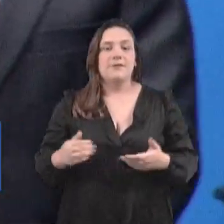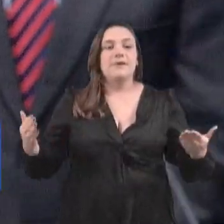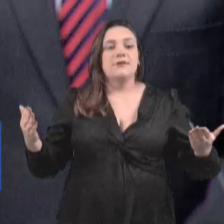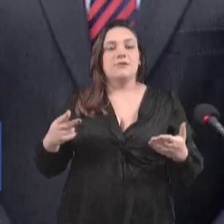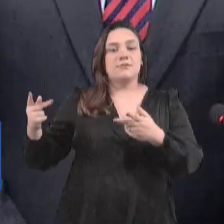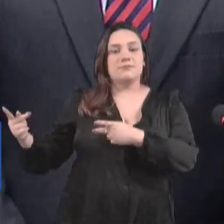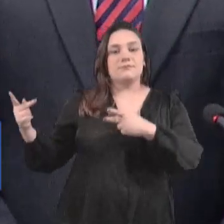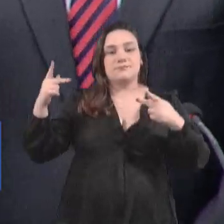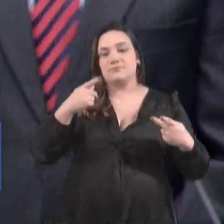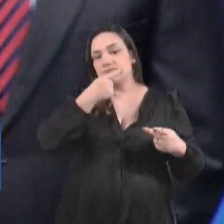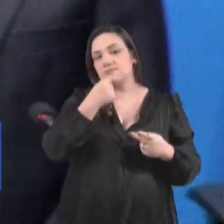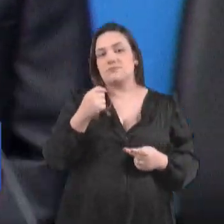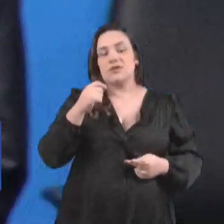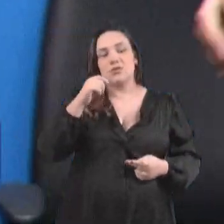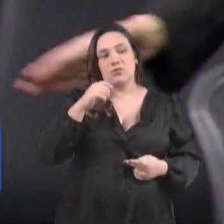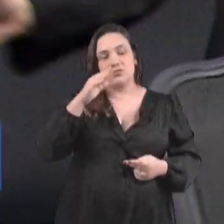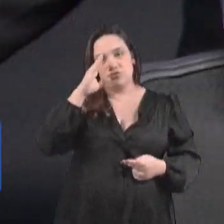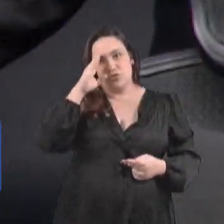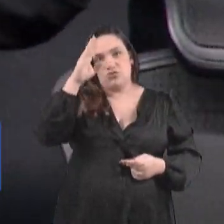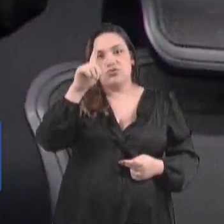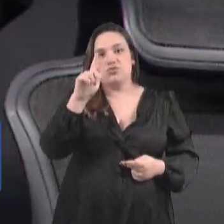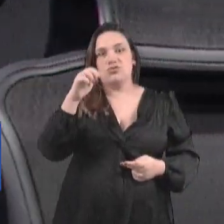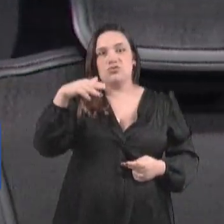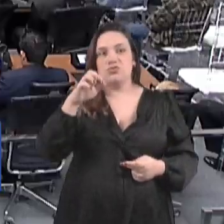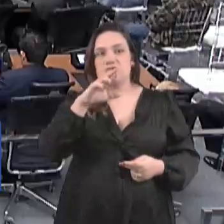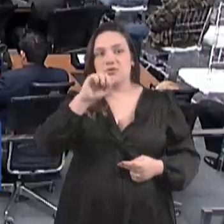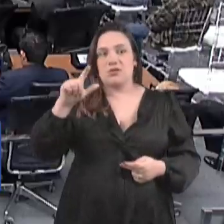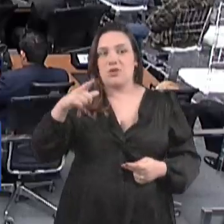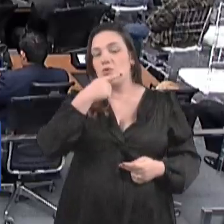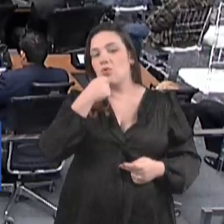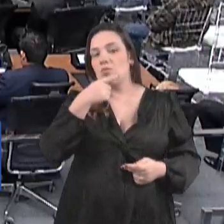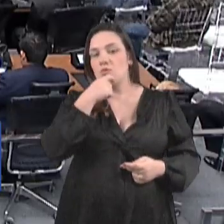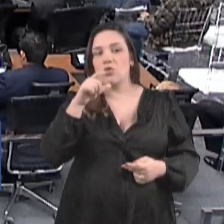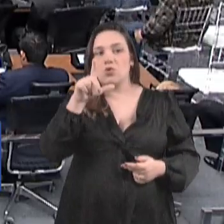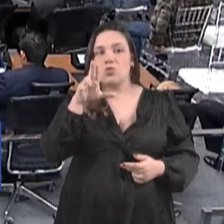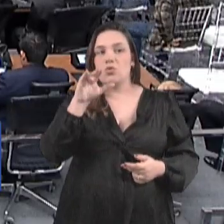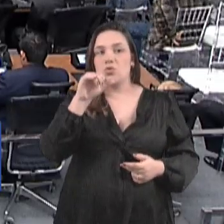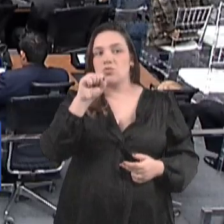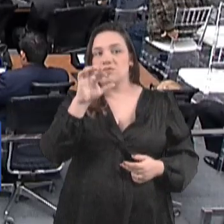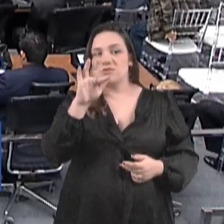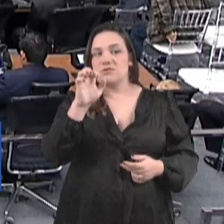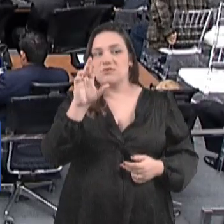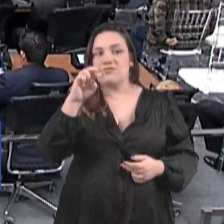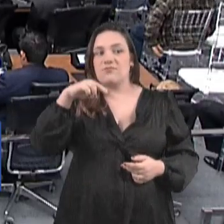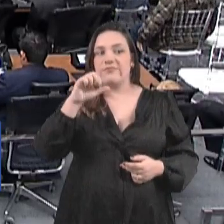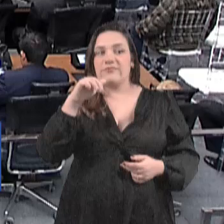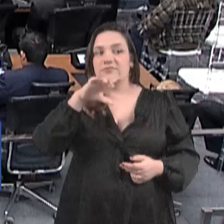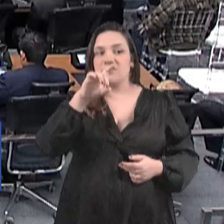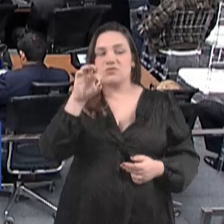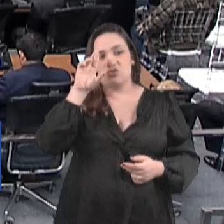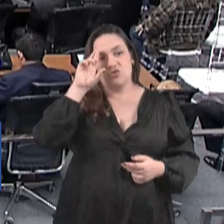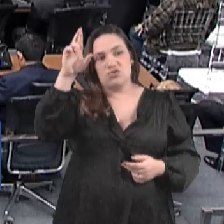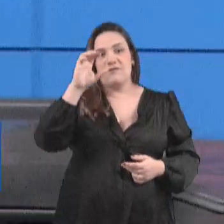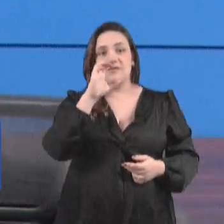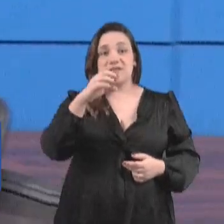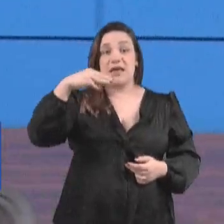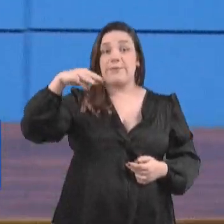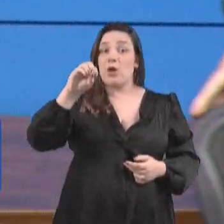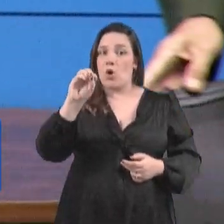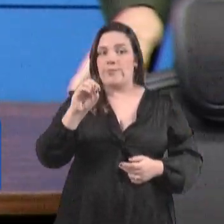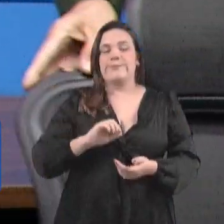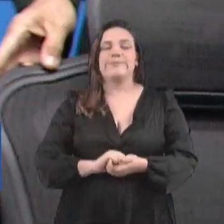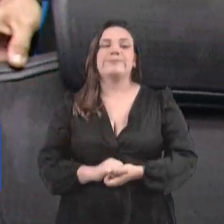Convidamos a sua excelência o senhor general de exército Luiz Fernando Estoril Baganha, comandante do Comando Militar do